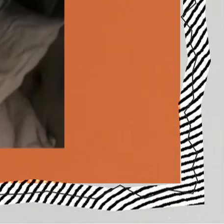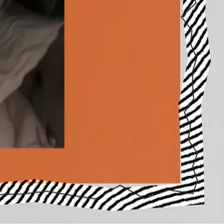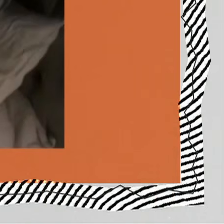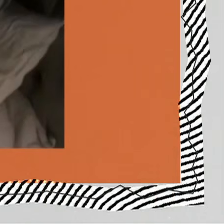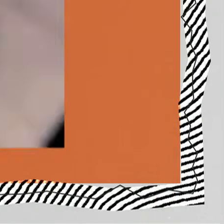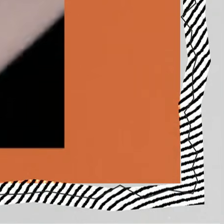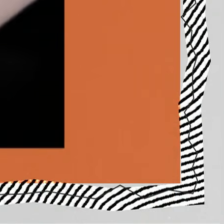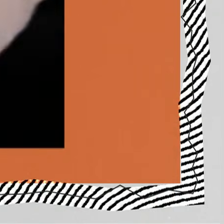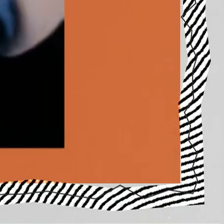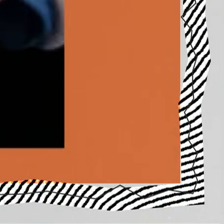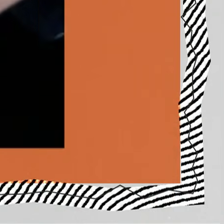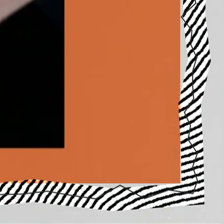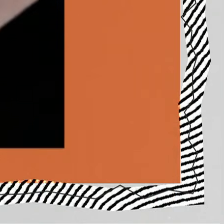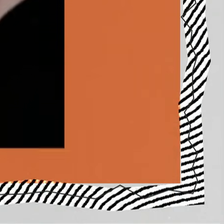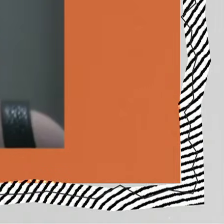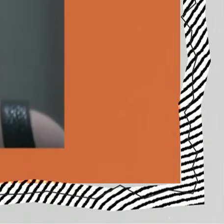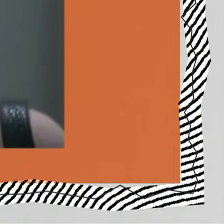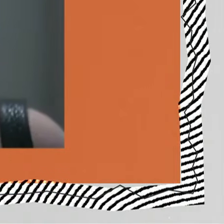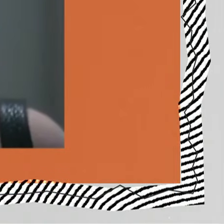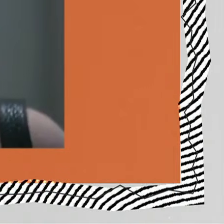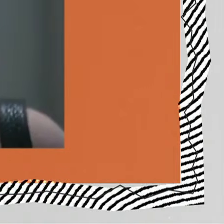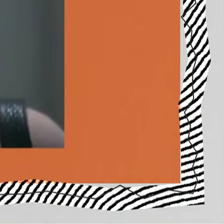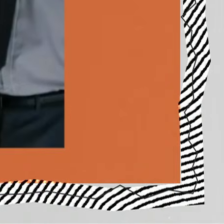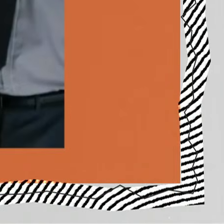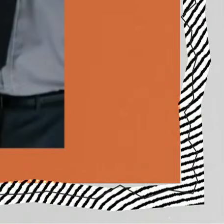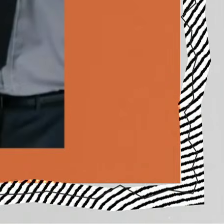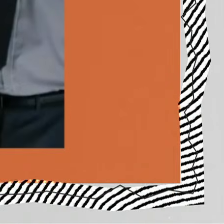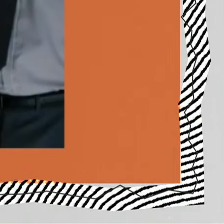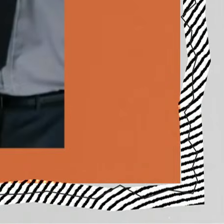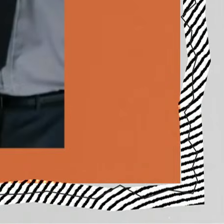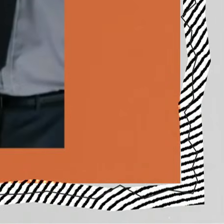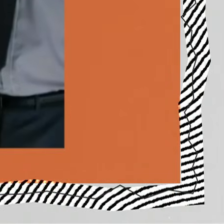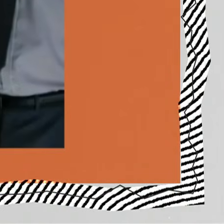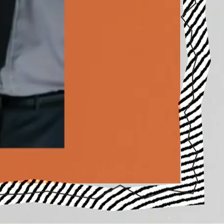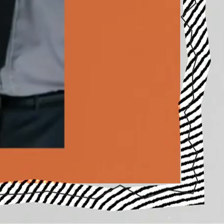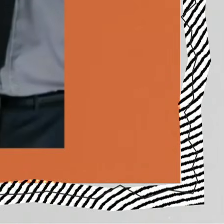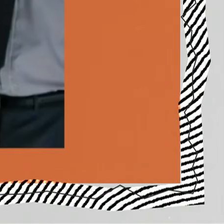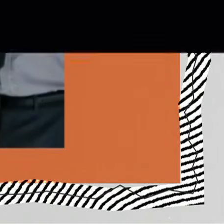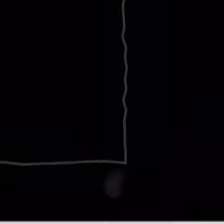Anthony. Everything will be all right. I promise you.